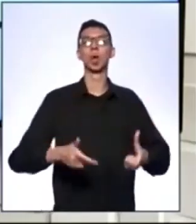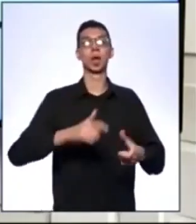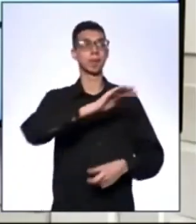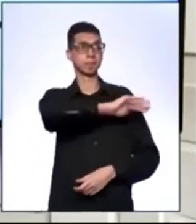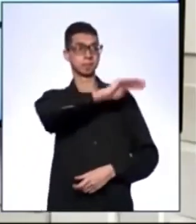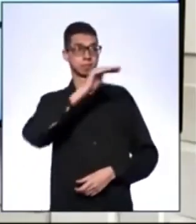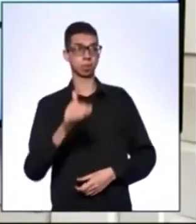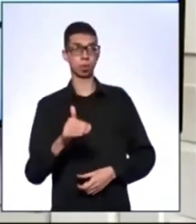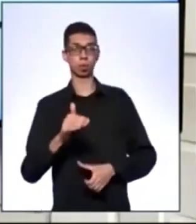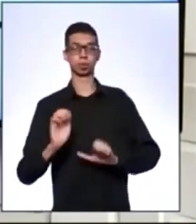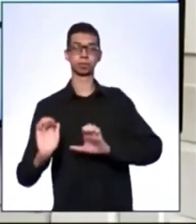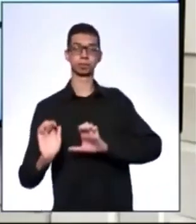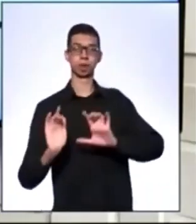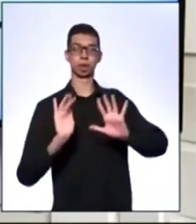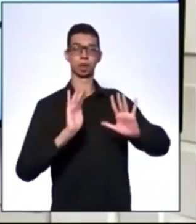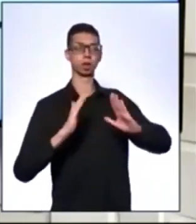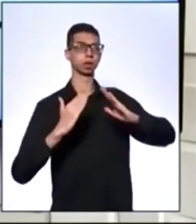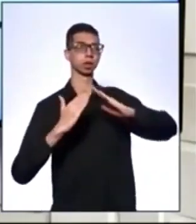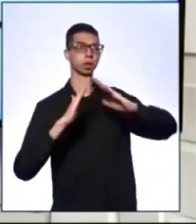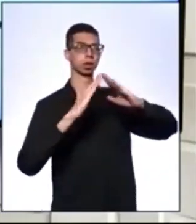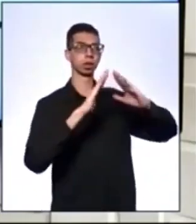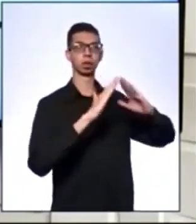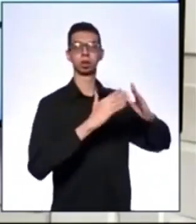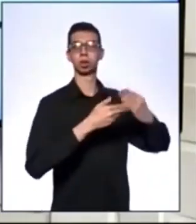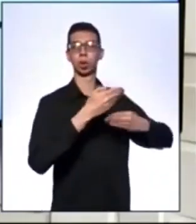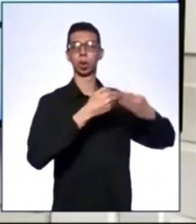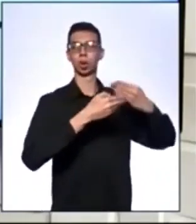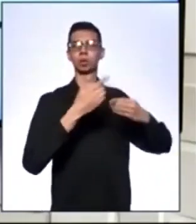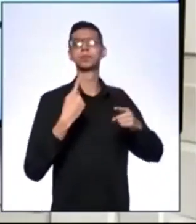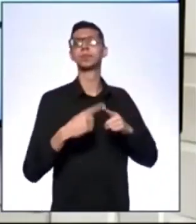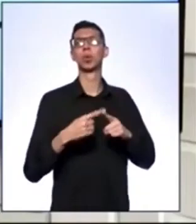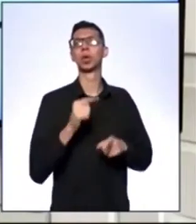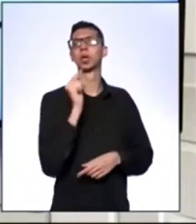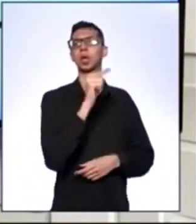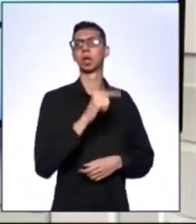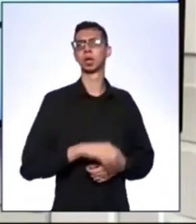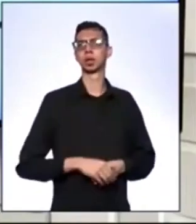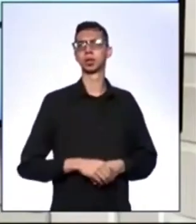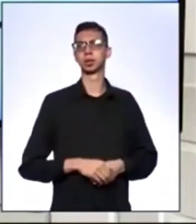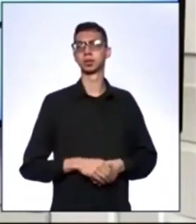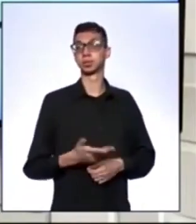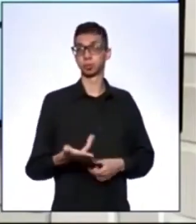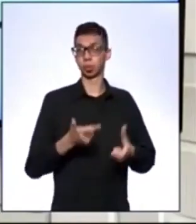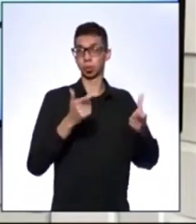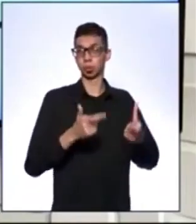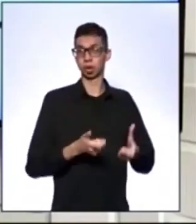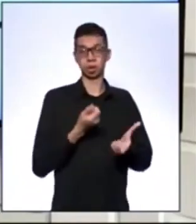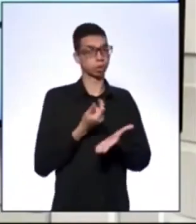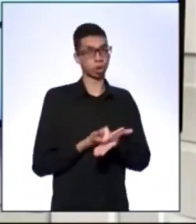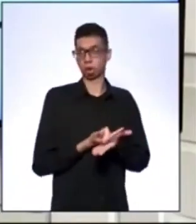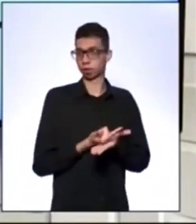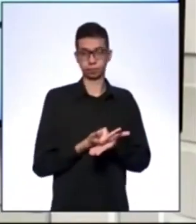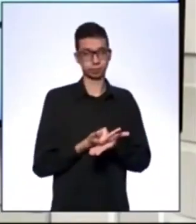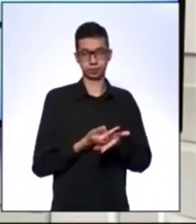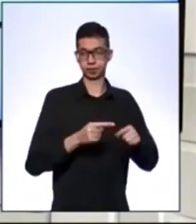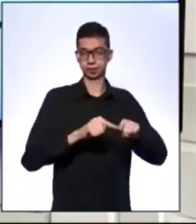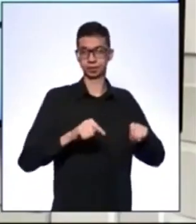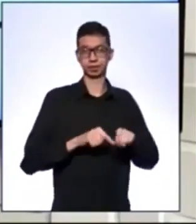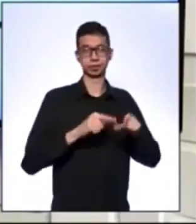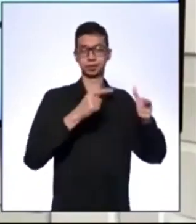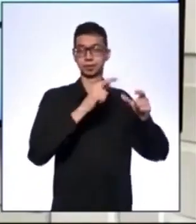morros. Por que no morro? Porque lá é o único lugar onde ninguém compra terra, onde a terra não vale nada.